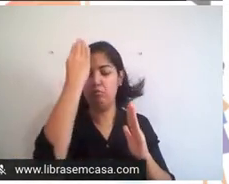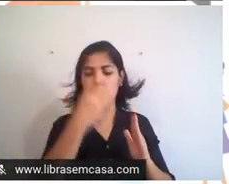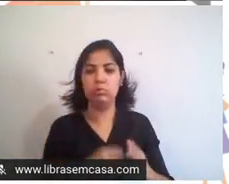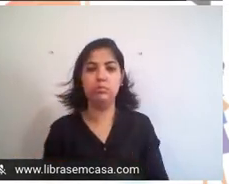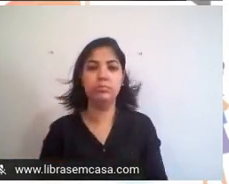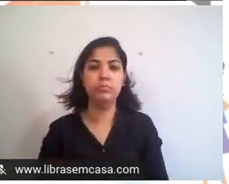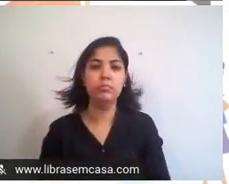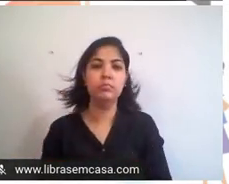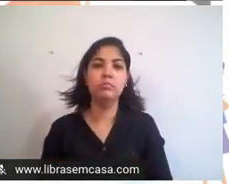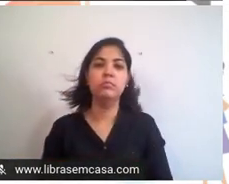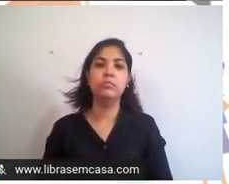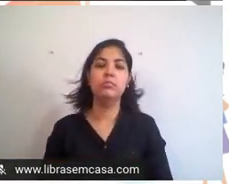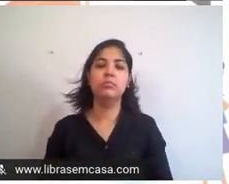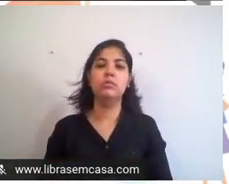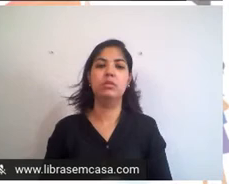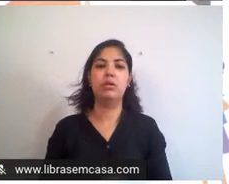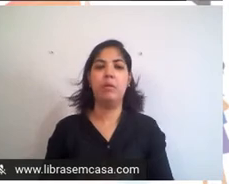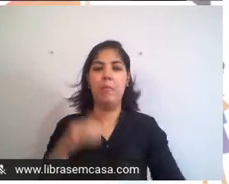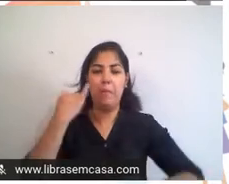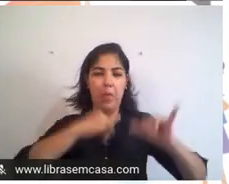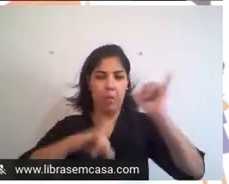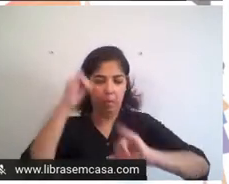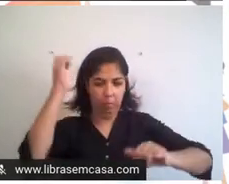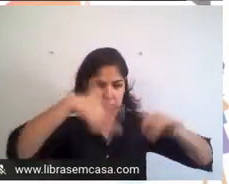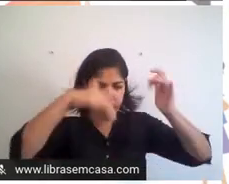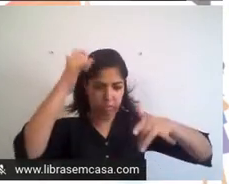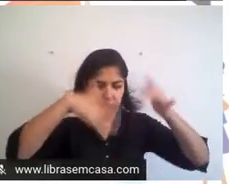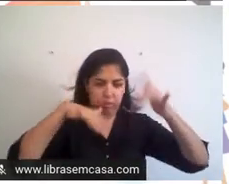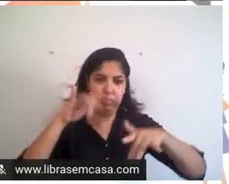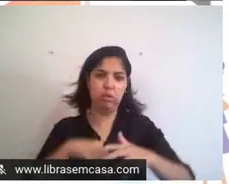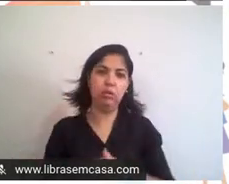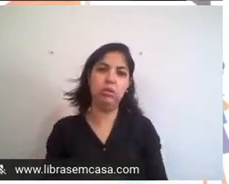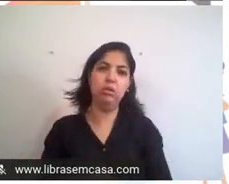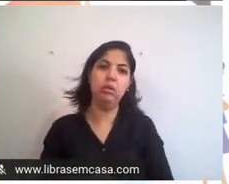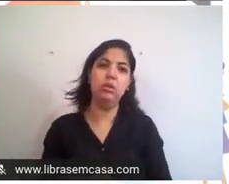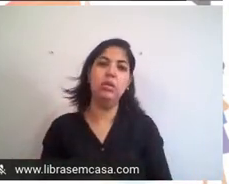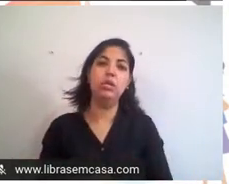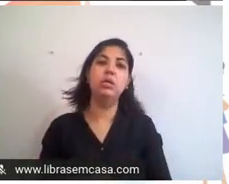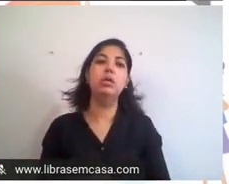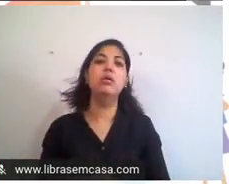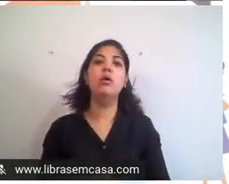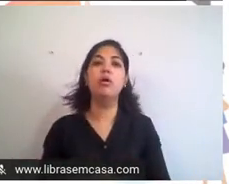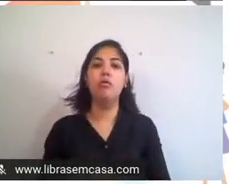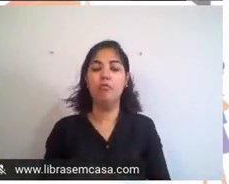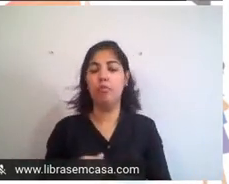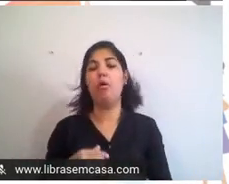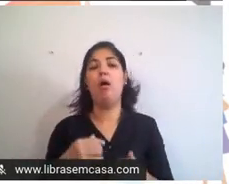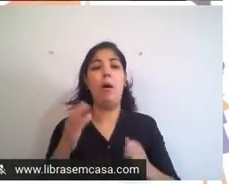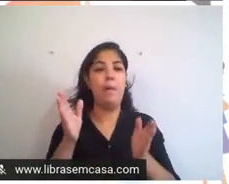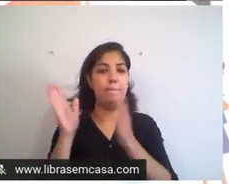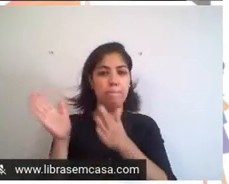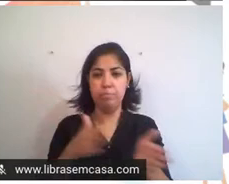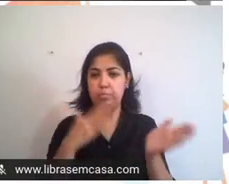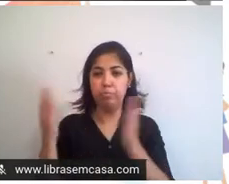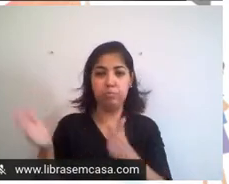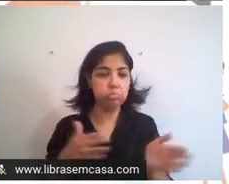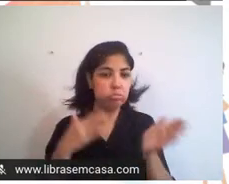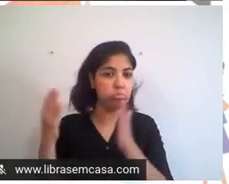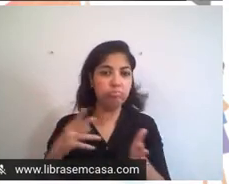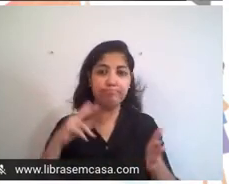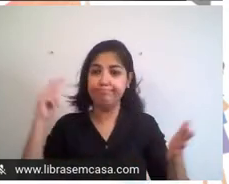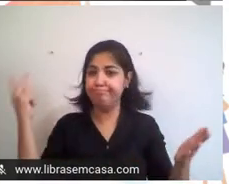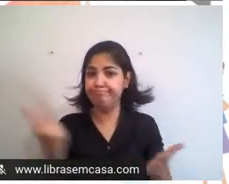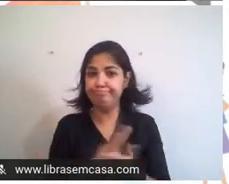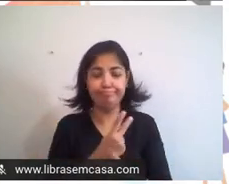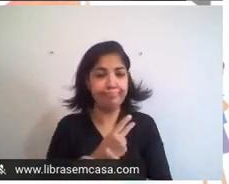saúde e também certas desigualdades, né? Como, por exemplo, a concentração de lucro, que foi exacerbada com os grandes supermercados, ganhando